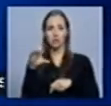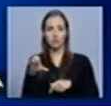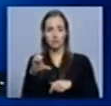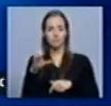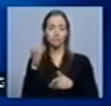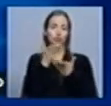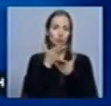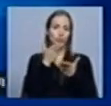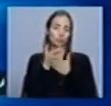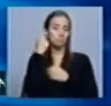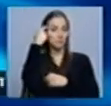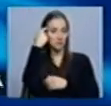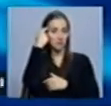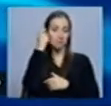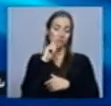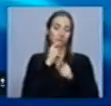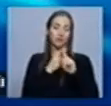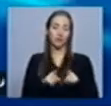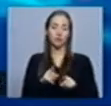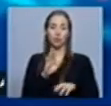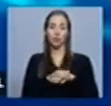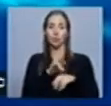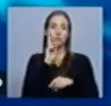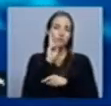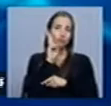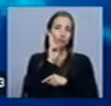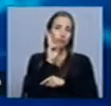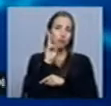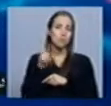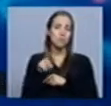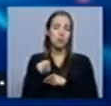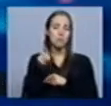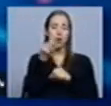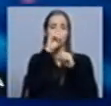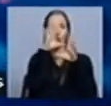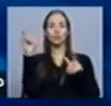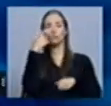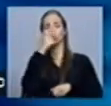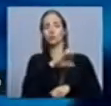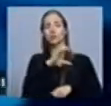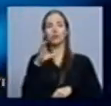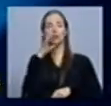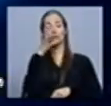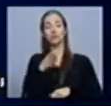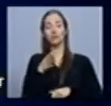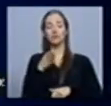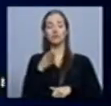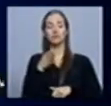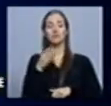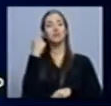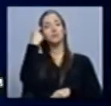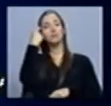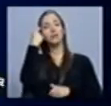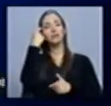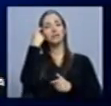portanto, nada como muito mais observações para chegarmos a esta conclusão, e o que dizem estes cientistas é que foi, de certa forma, subestimada a quantidade